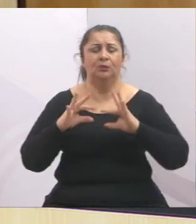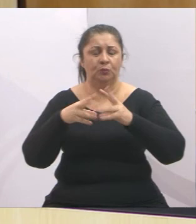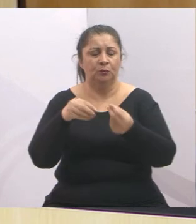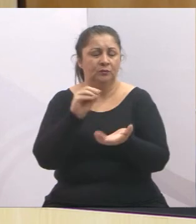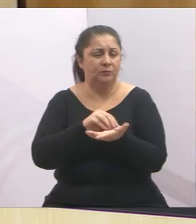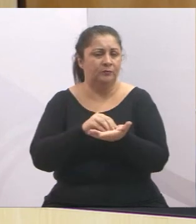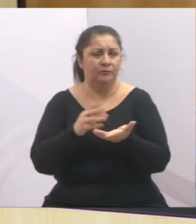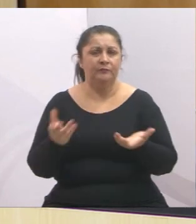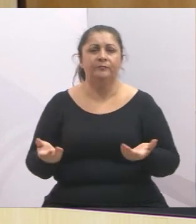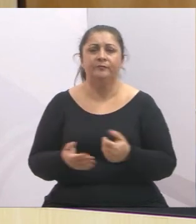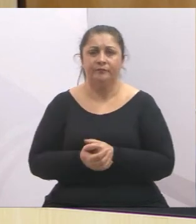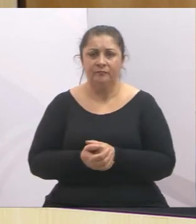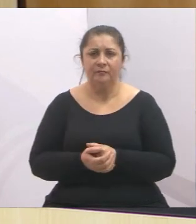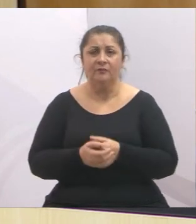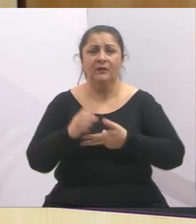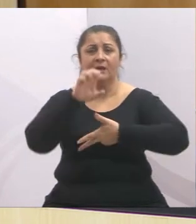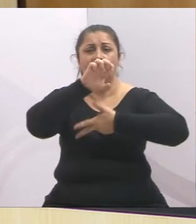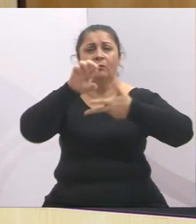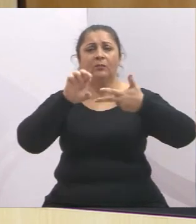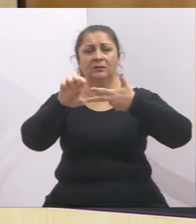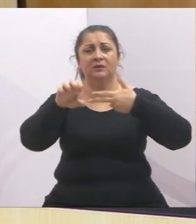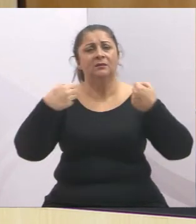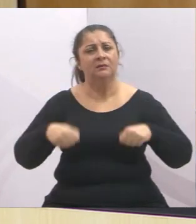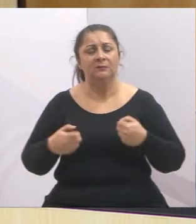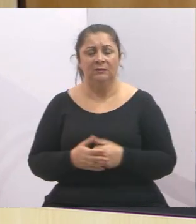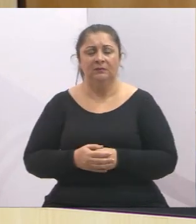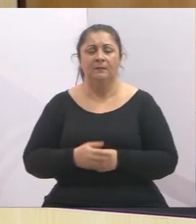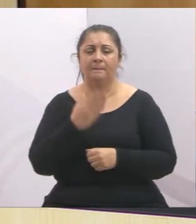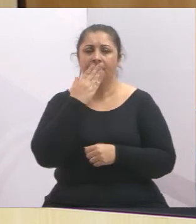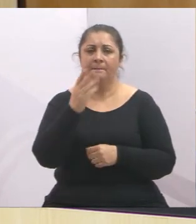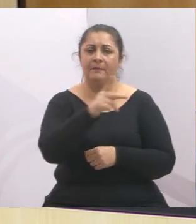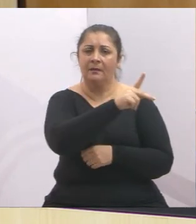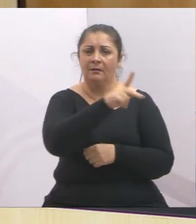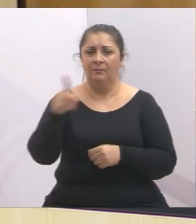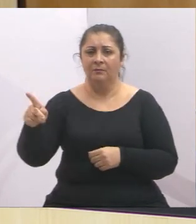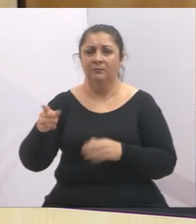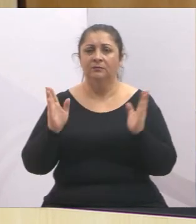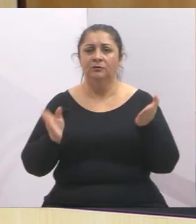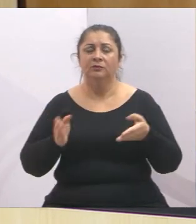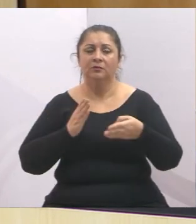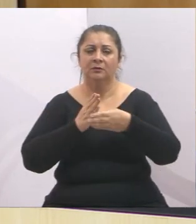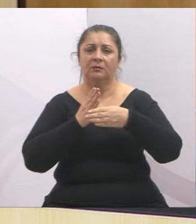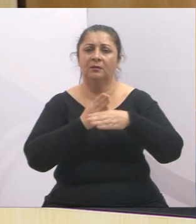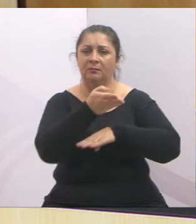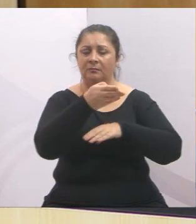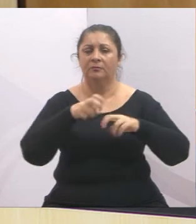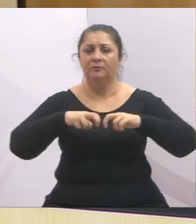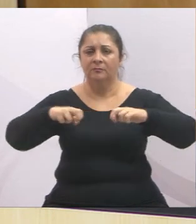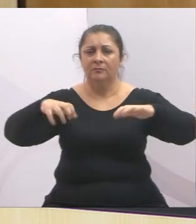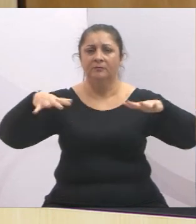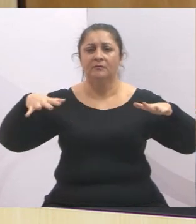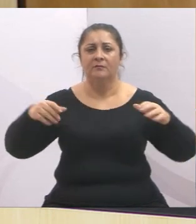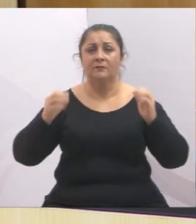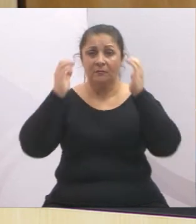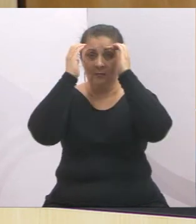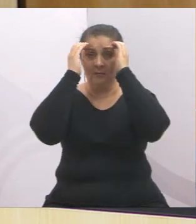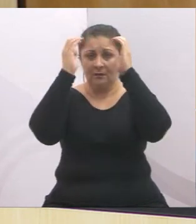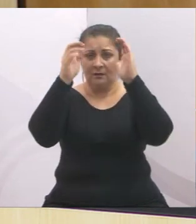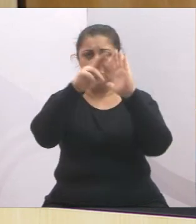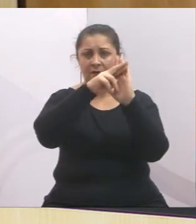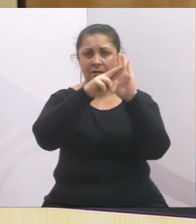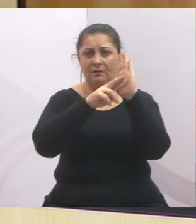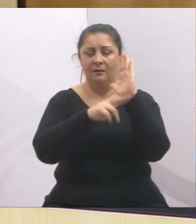de planejamento do Poder Executivo, requeremos ao excelentíssimo senhor presidente desta Casa, ouvido e aprovado pela Egrégio Plenário, cumpridas as